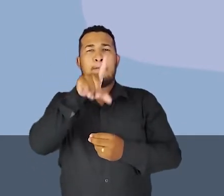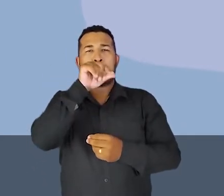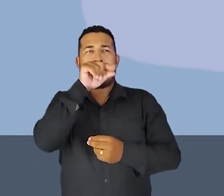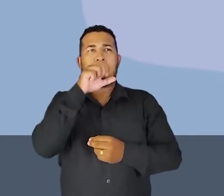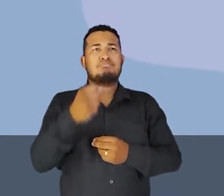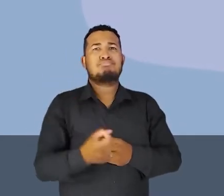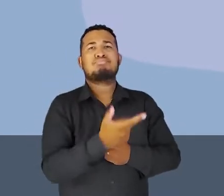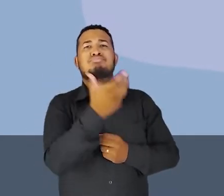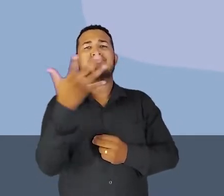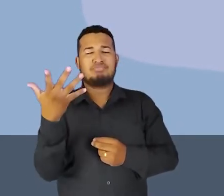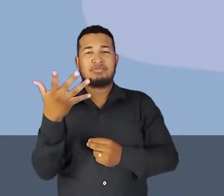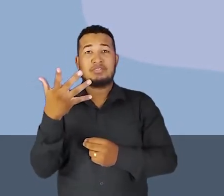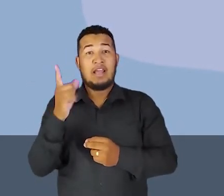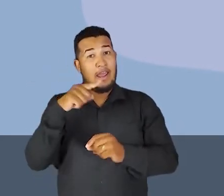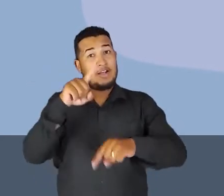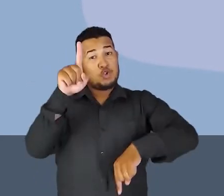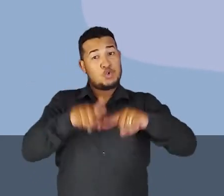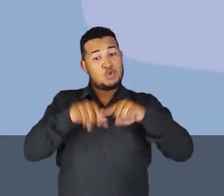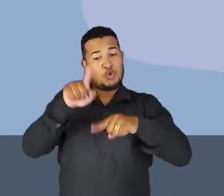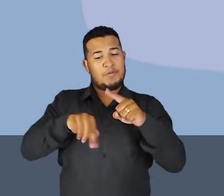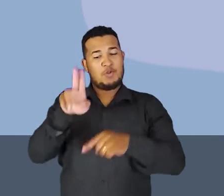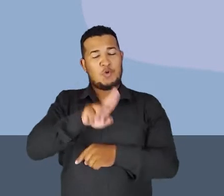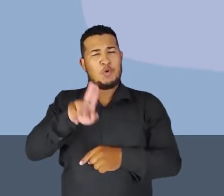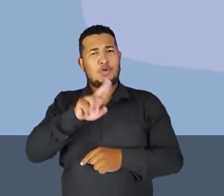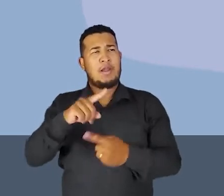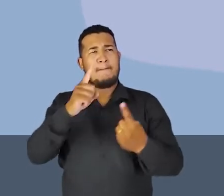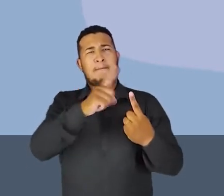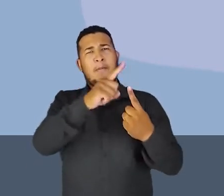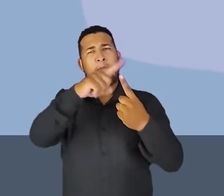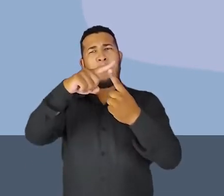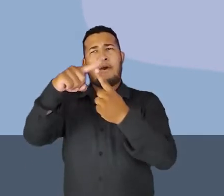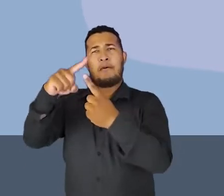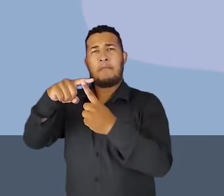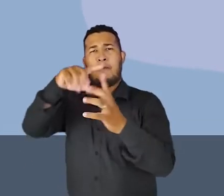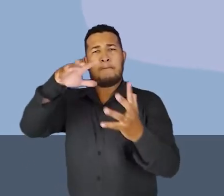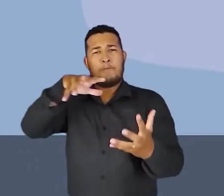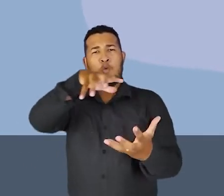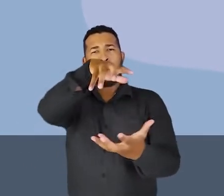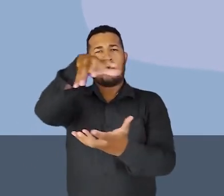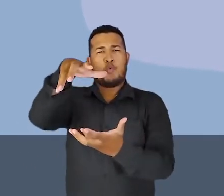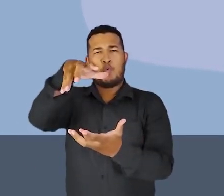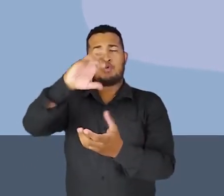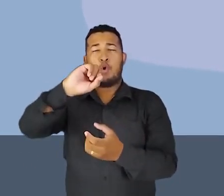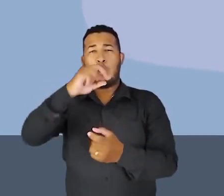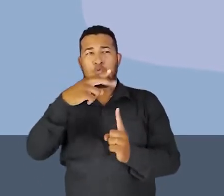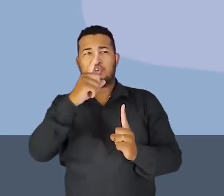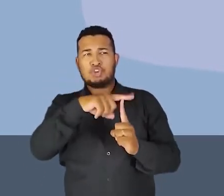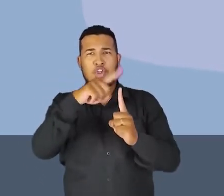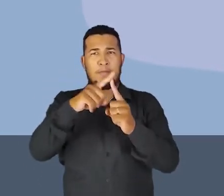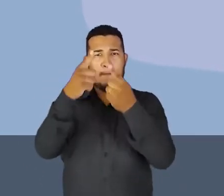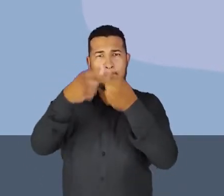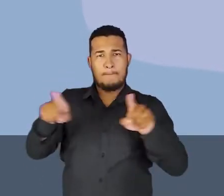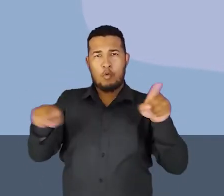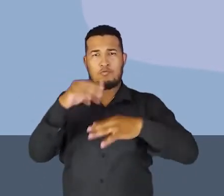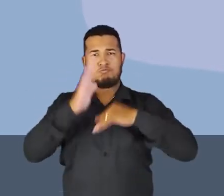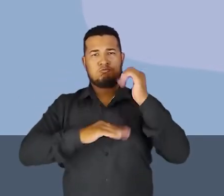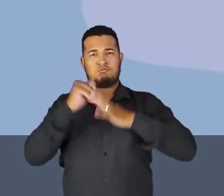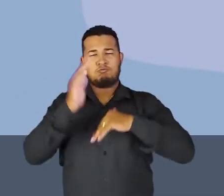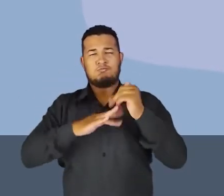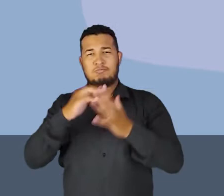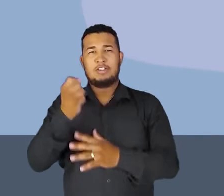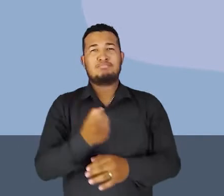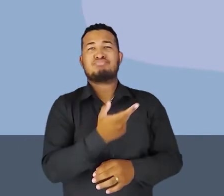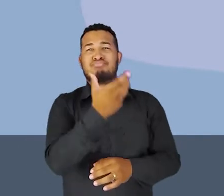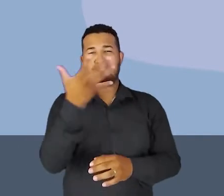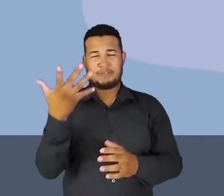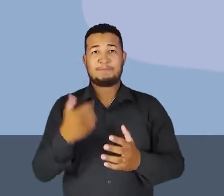pássaros, e são instrumentos utilizados em diferentes partes do mundo, com diferentes tipos de músicos e de